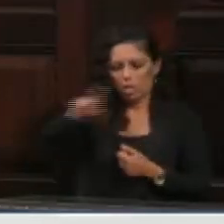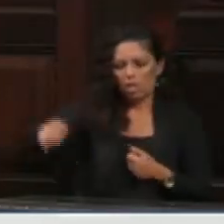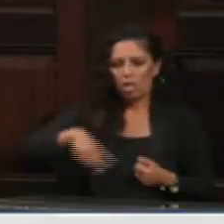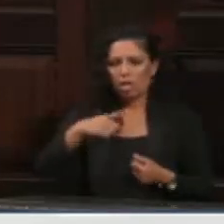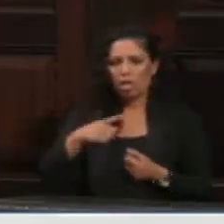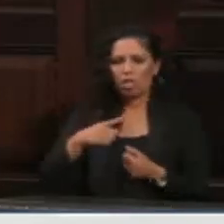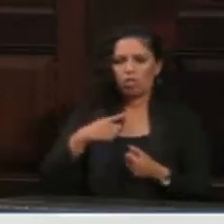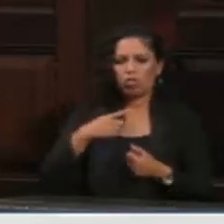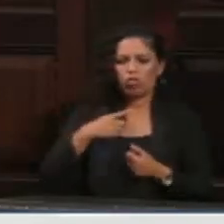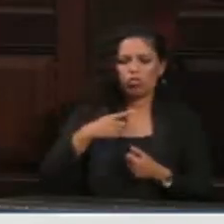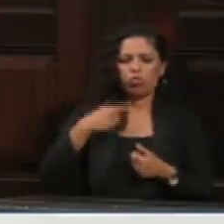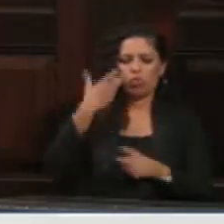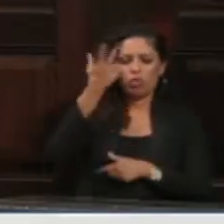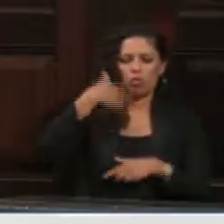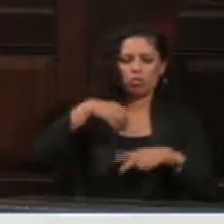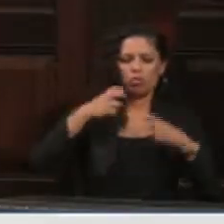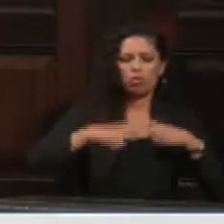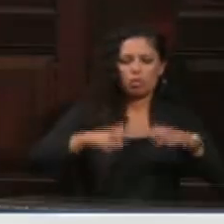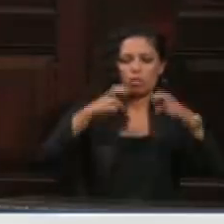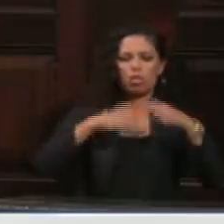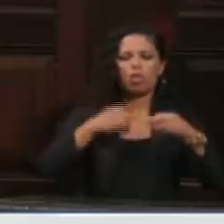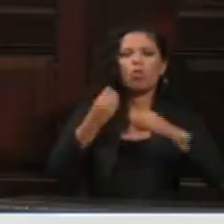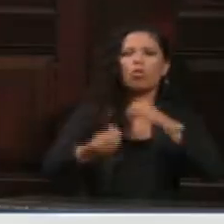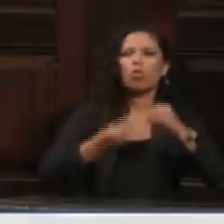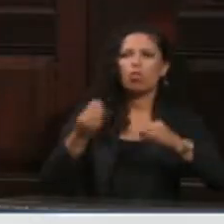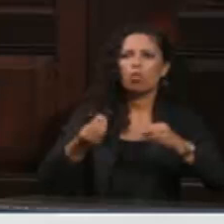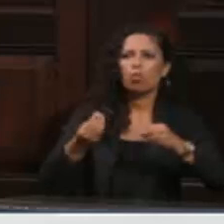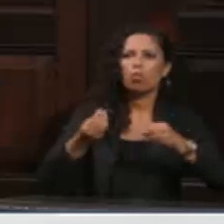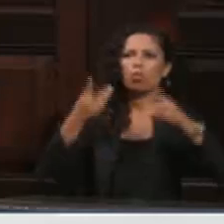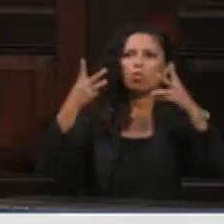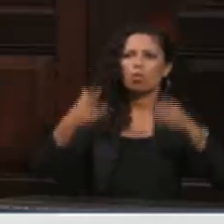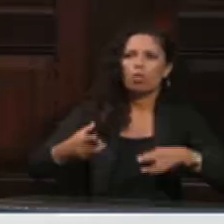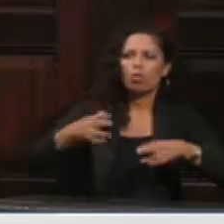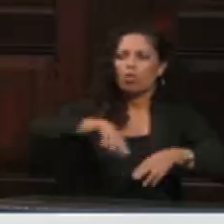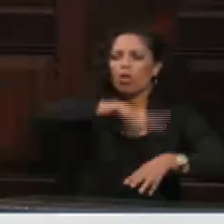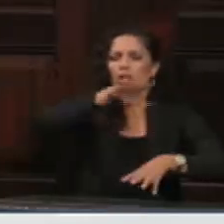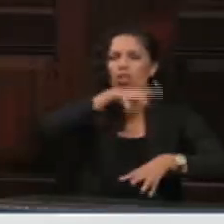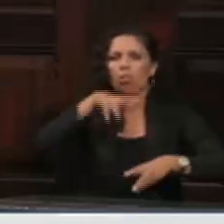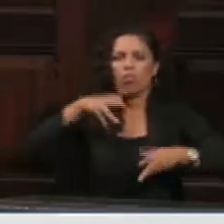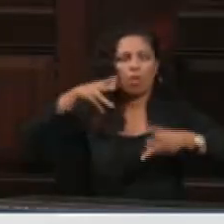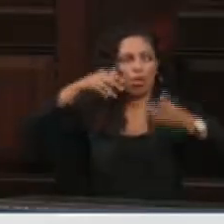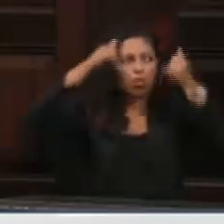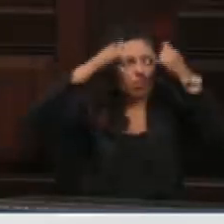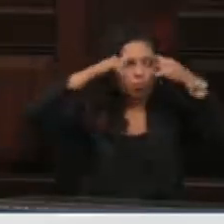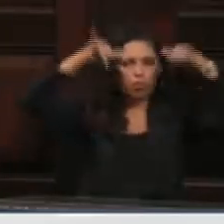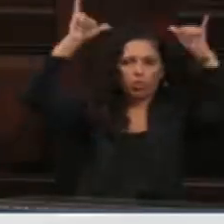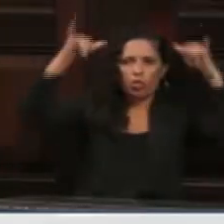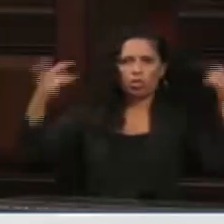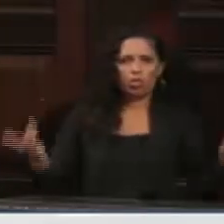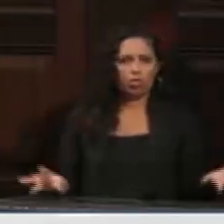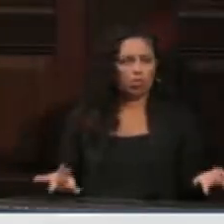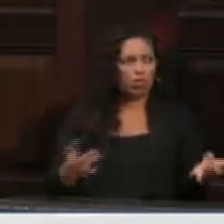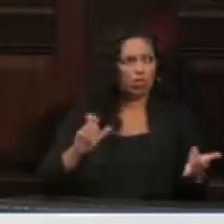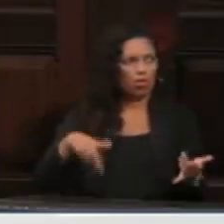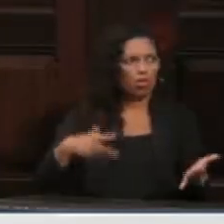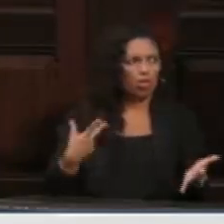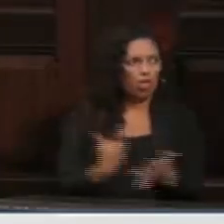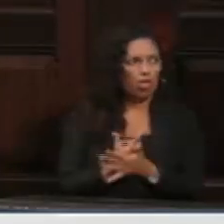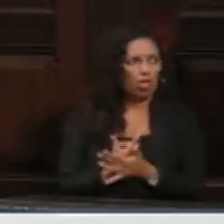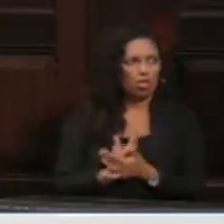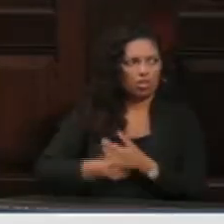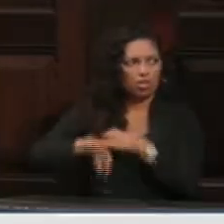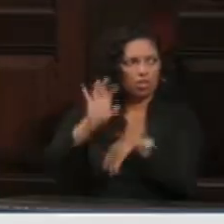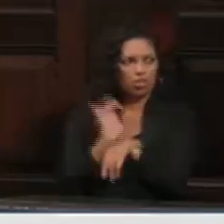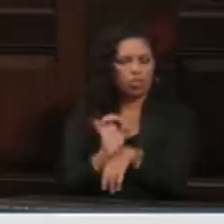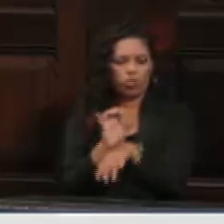com apito, empurrões, por parte da segurança da Supervia. Ora, esse Estado trata com